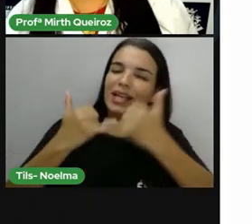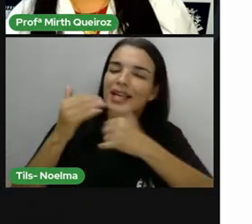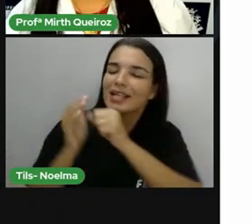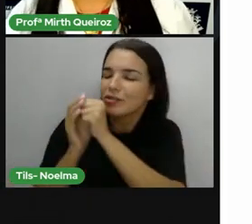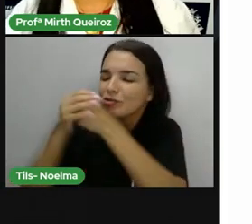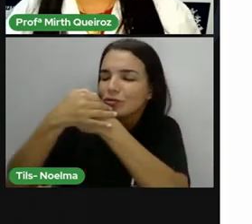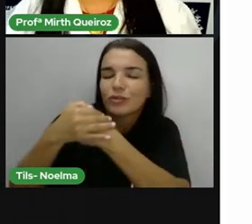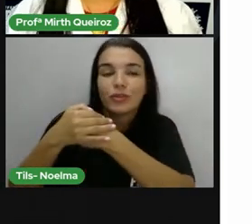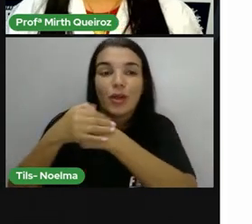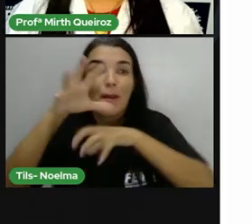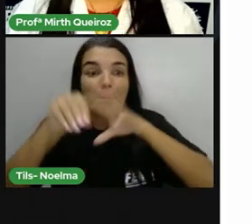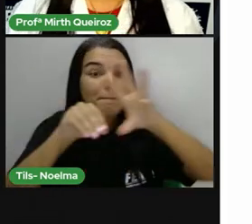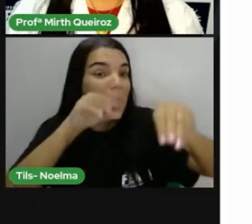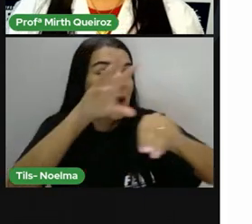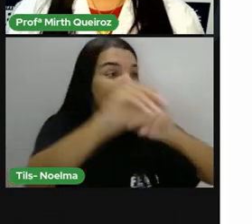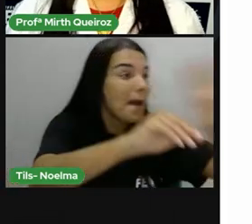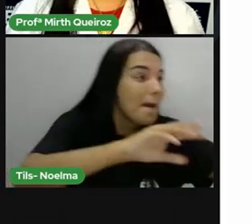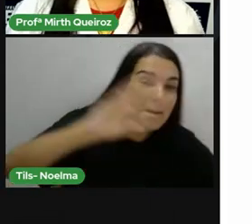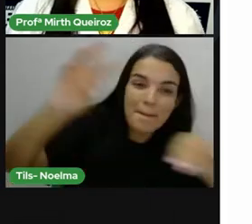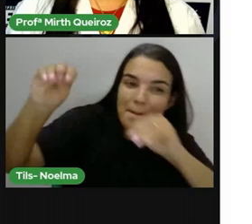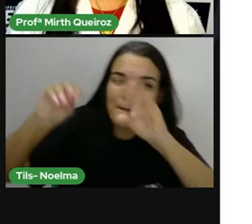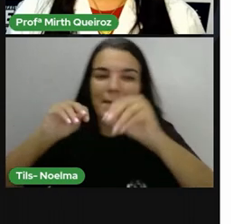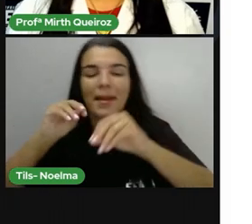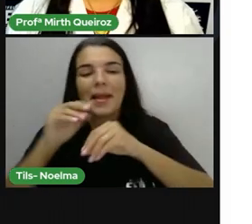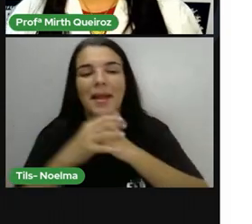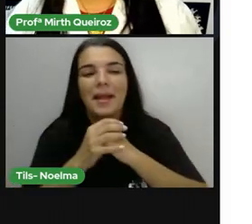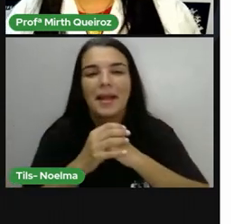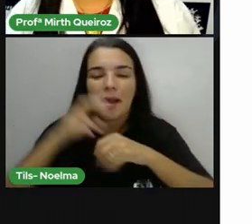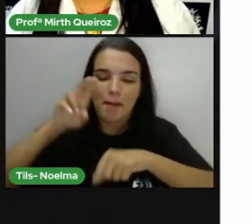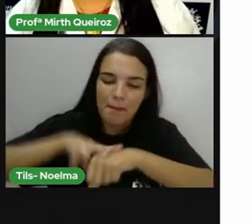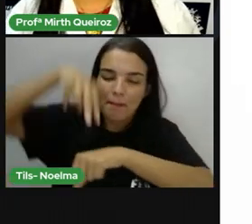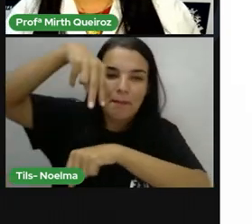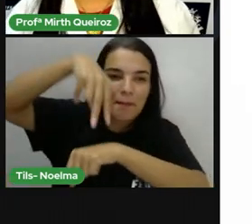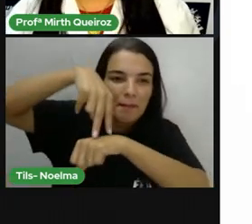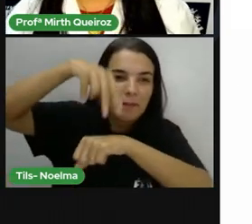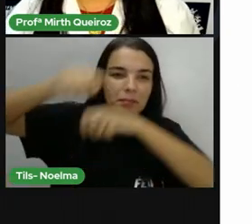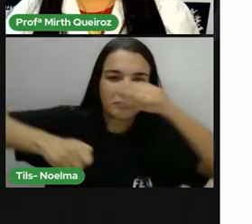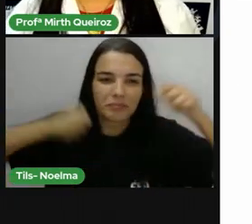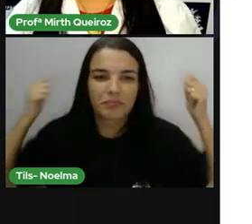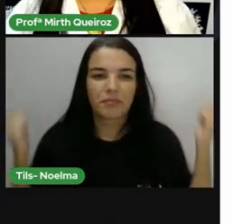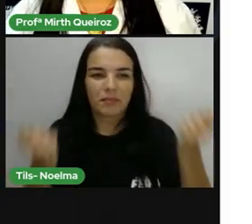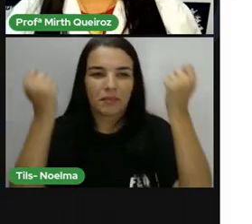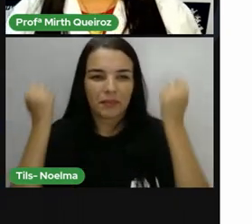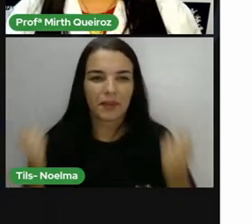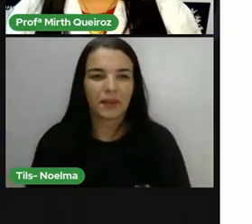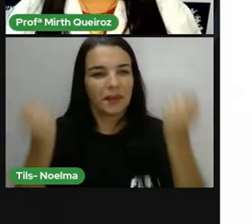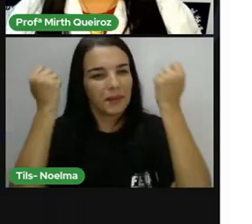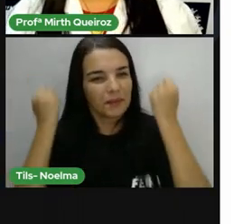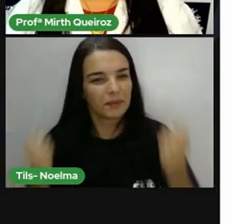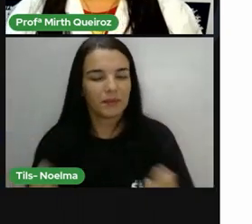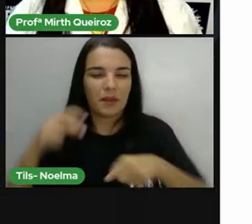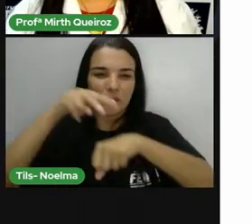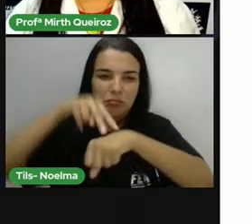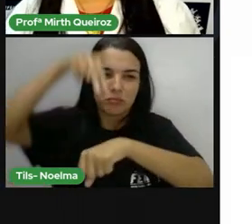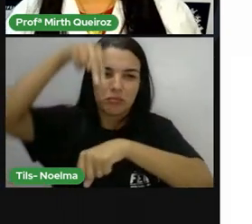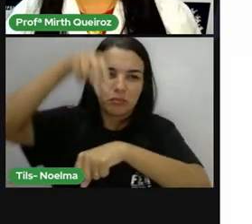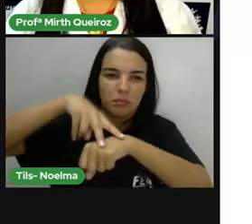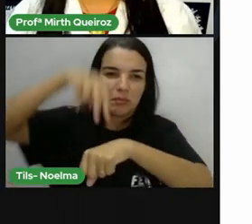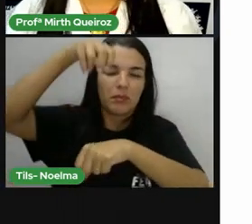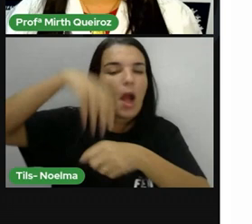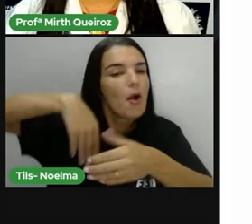esconde-esconde, de pega-pega, né? Pulando corda, pulando elástico,